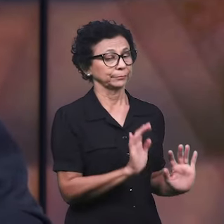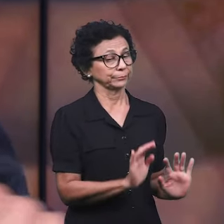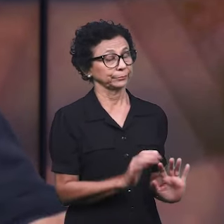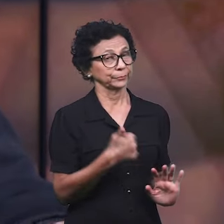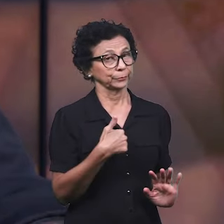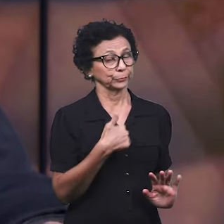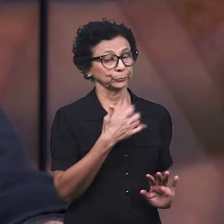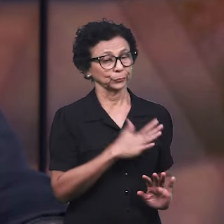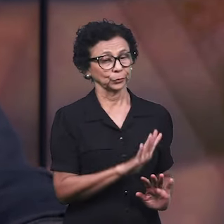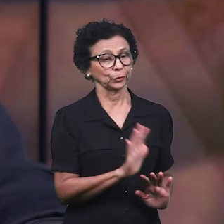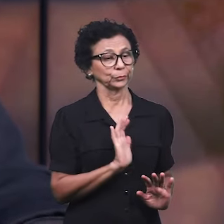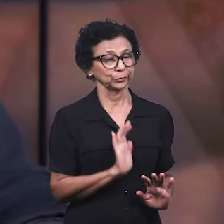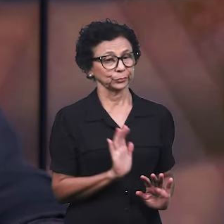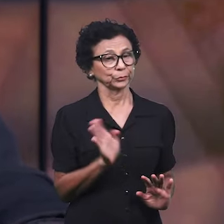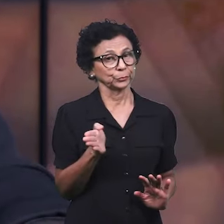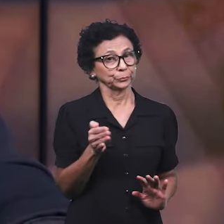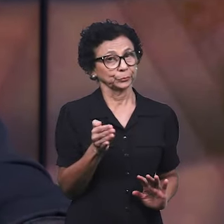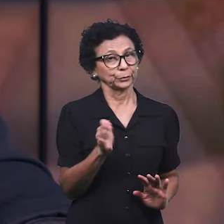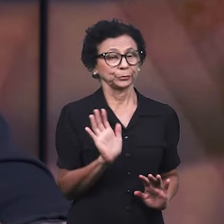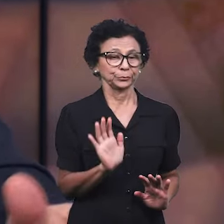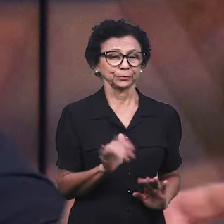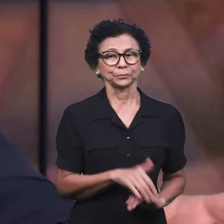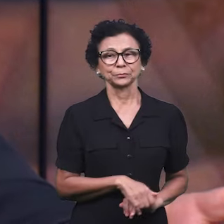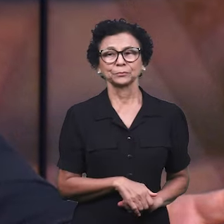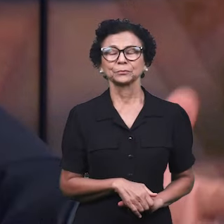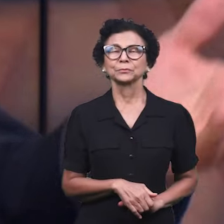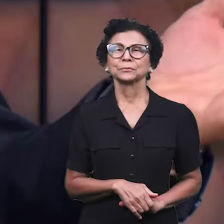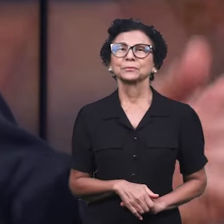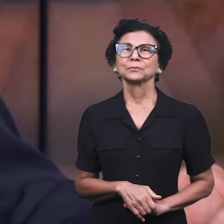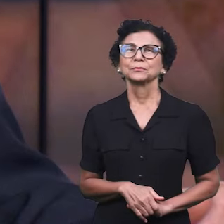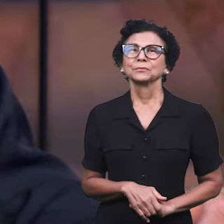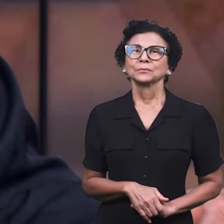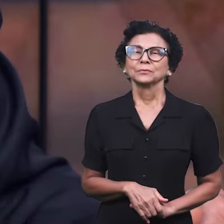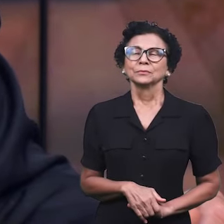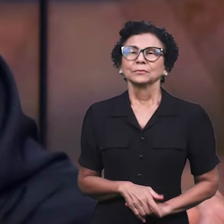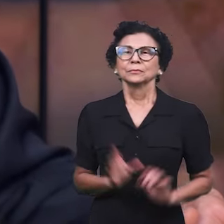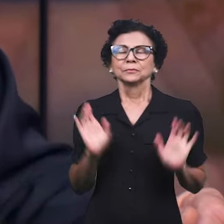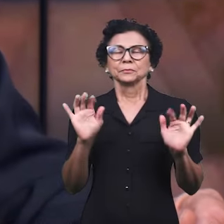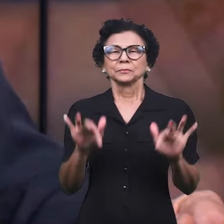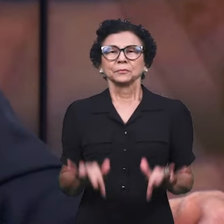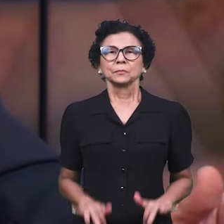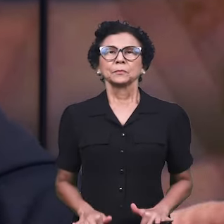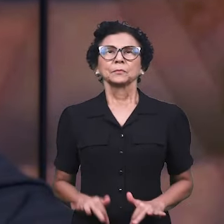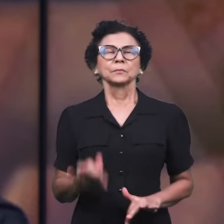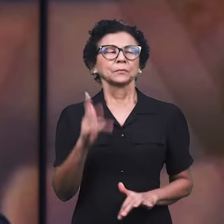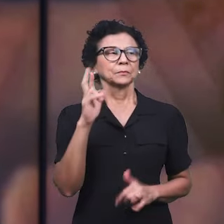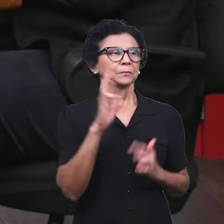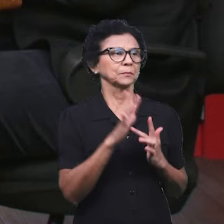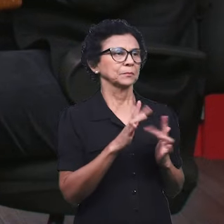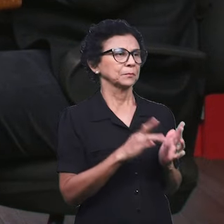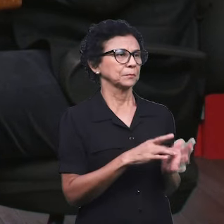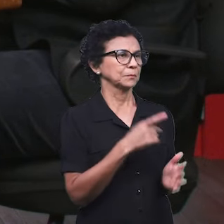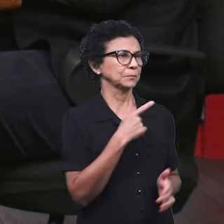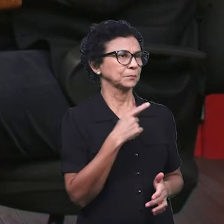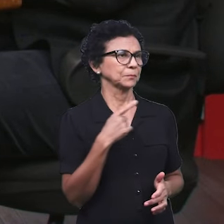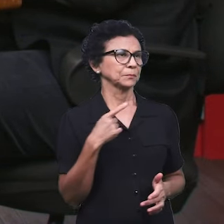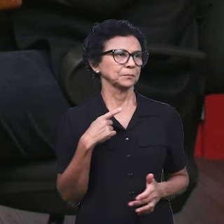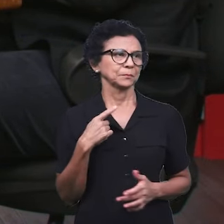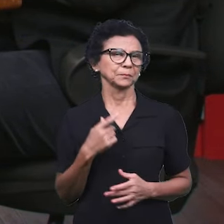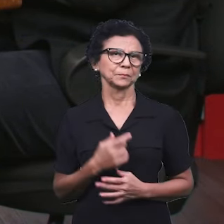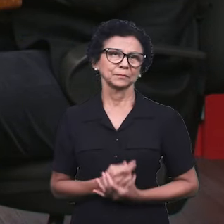gosto muito do peixinho. Mas amém, ficamos por aqui hoje. Pai do Senhor, pastor Antônio Carlos. Pai do